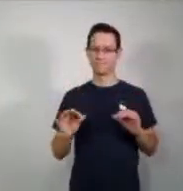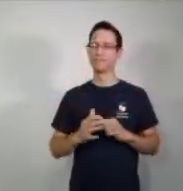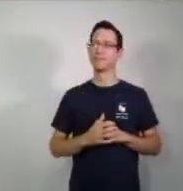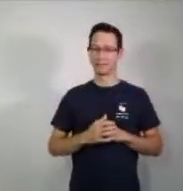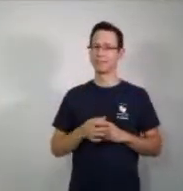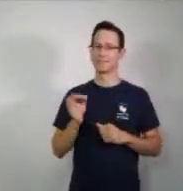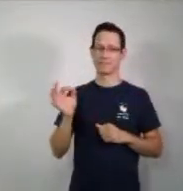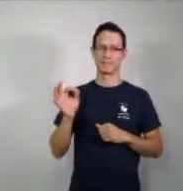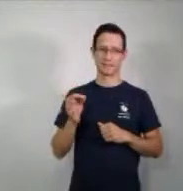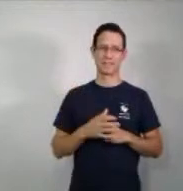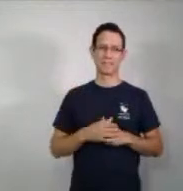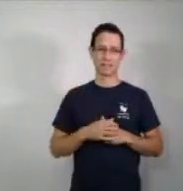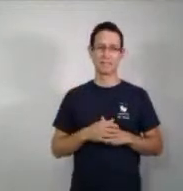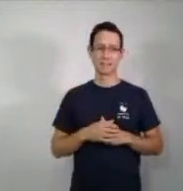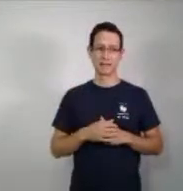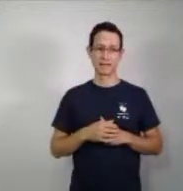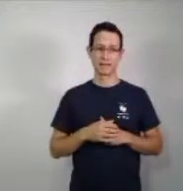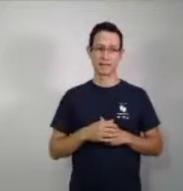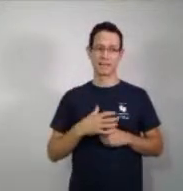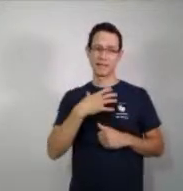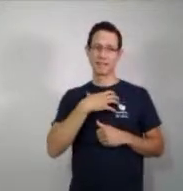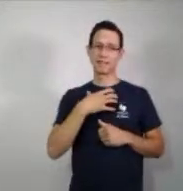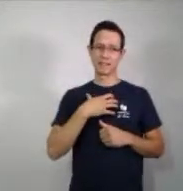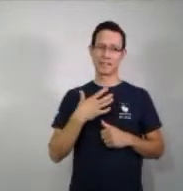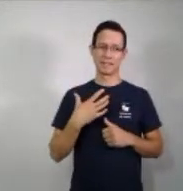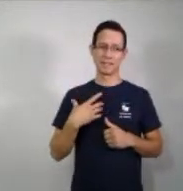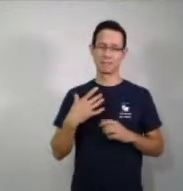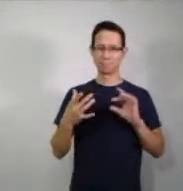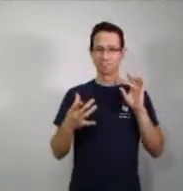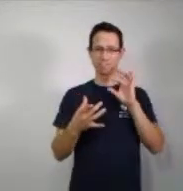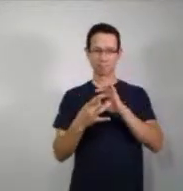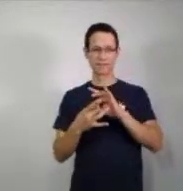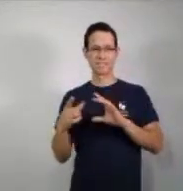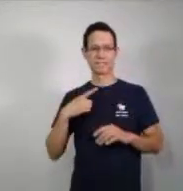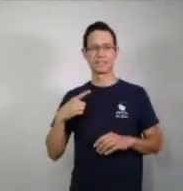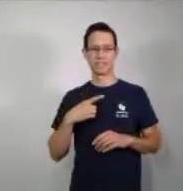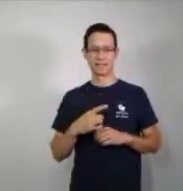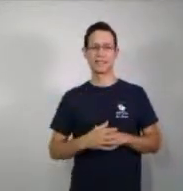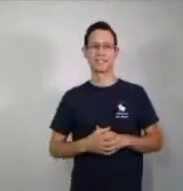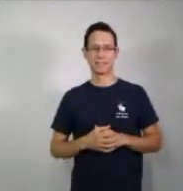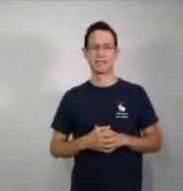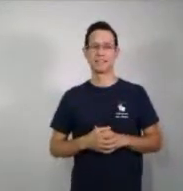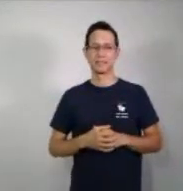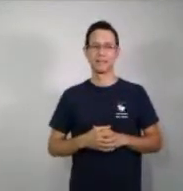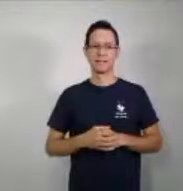É, Era você notado isso falou. e era divulgado isso, né? Eu achei tão Exato. potente.